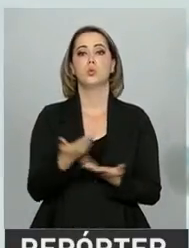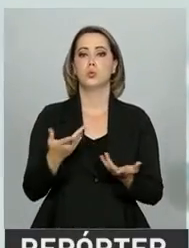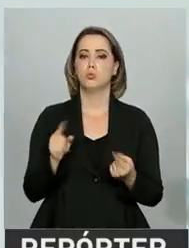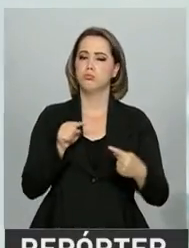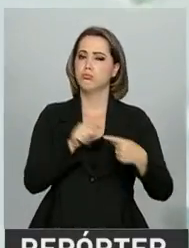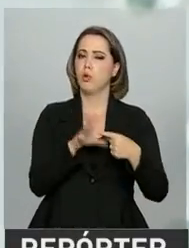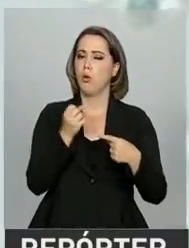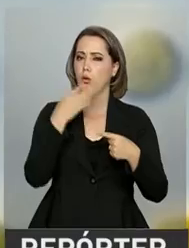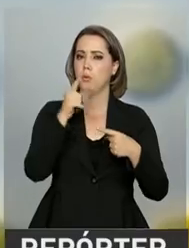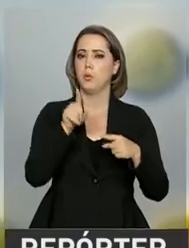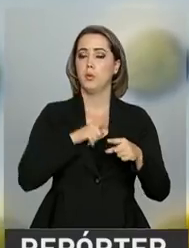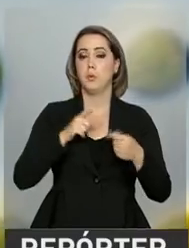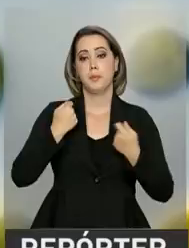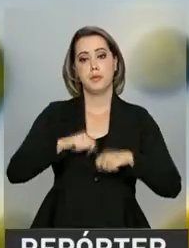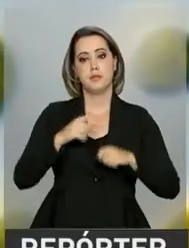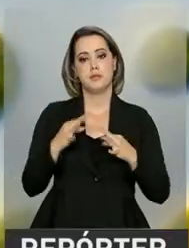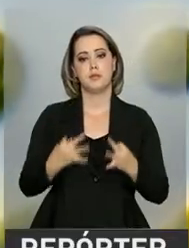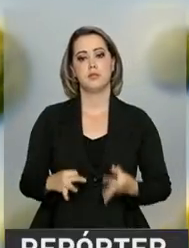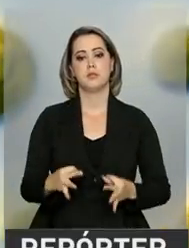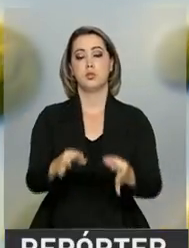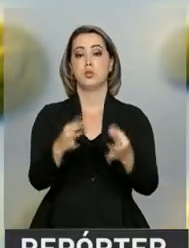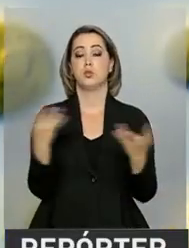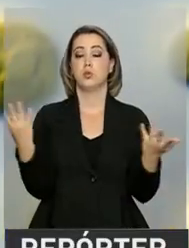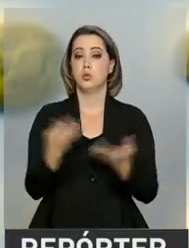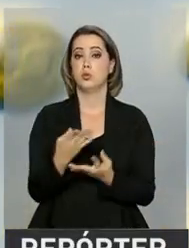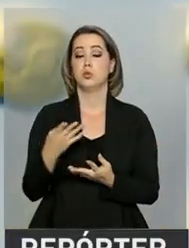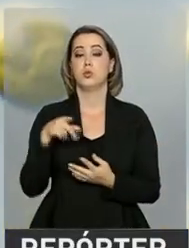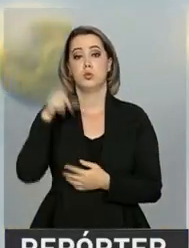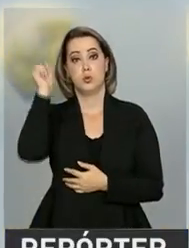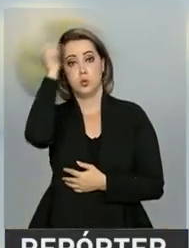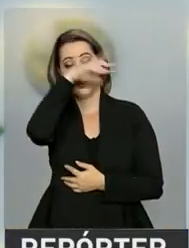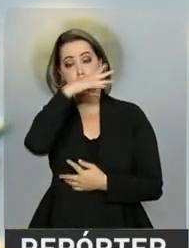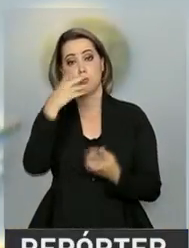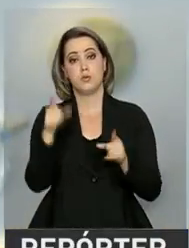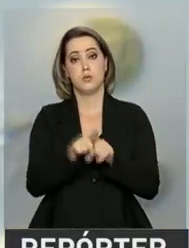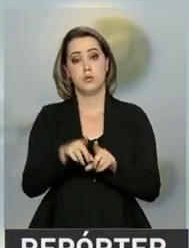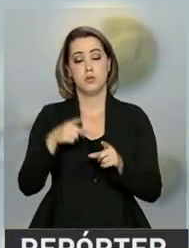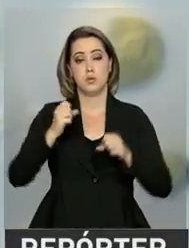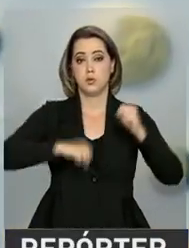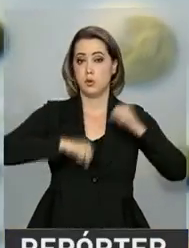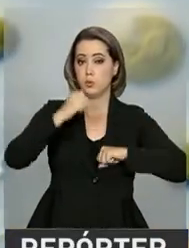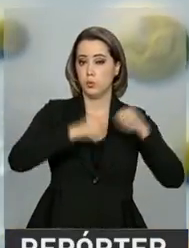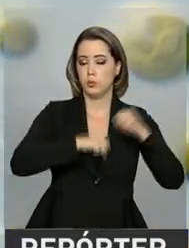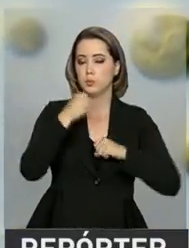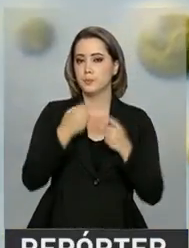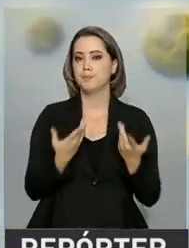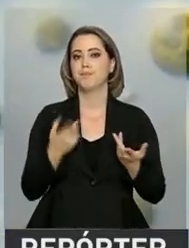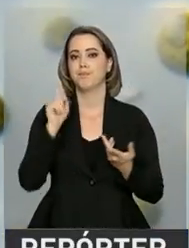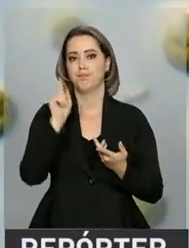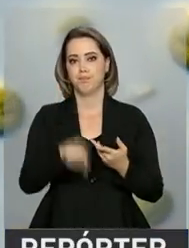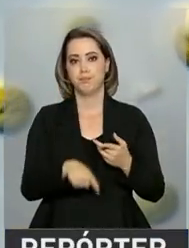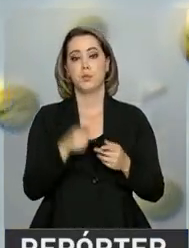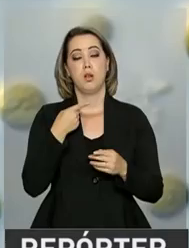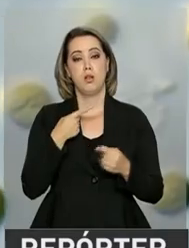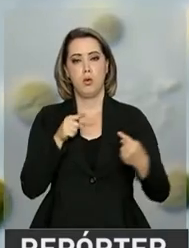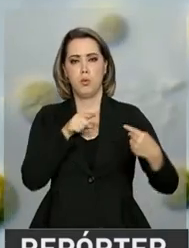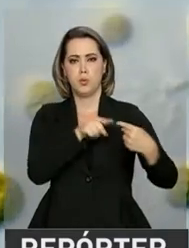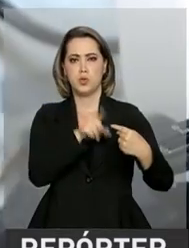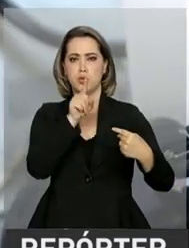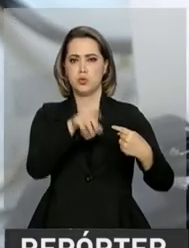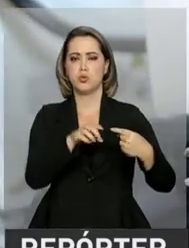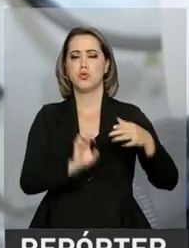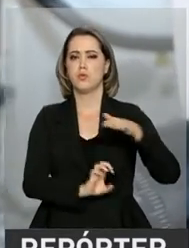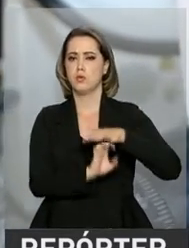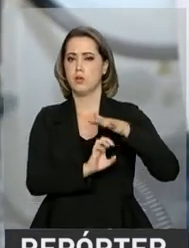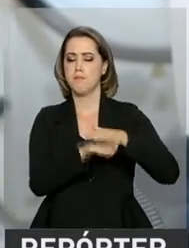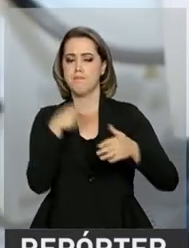desafios tecnológicos que dificultam a produção das microalgas em escala industrial. E é justamente neles que a Embrapa está